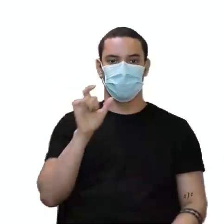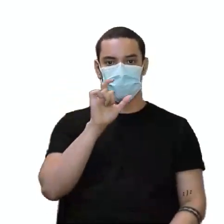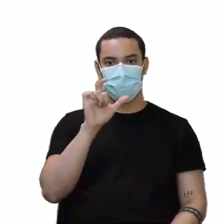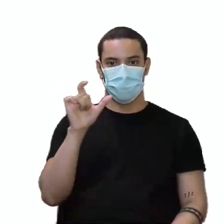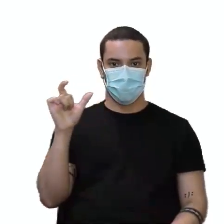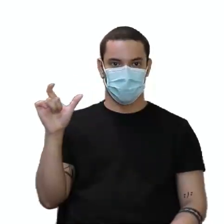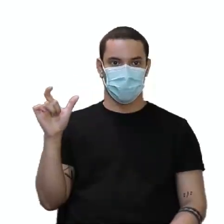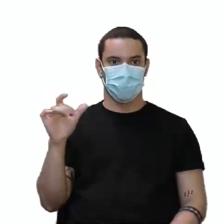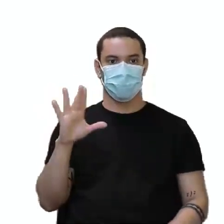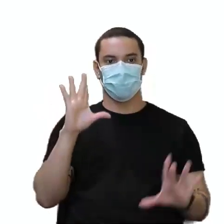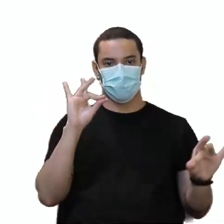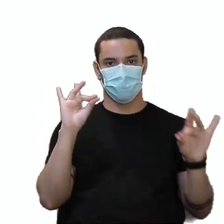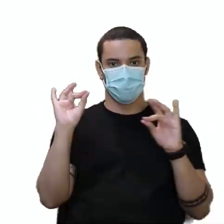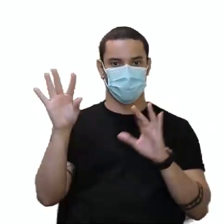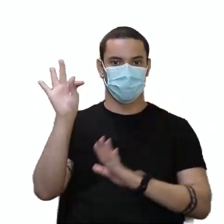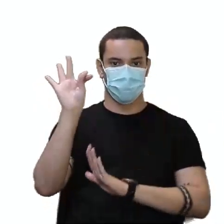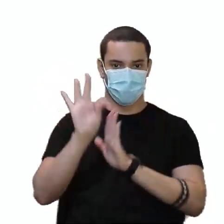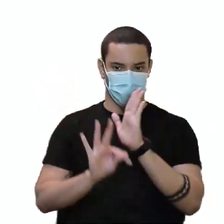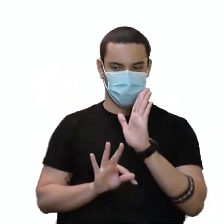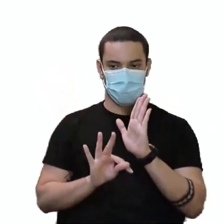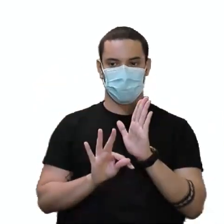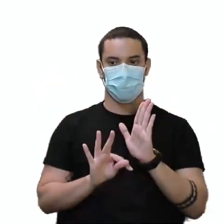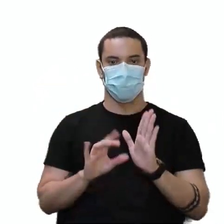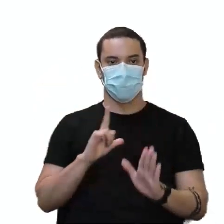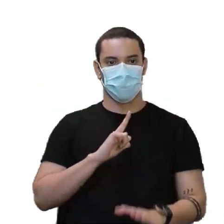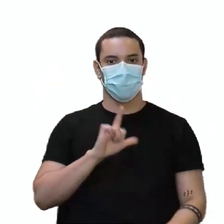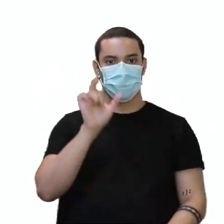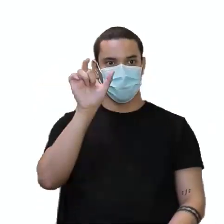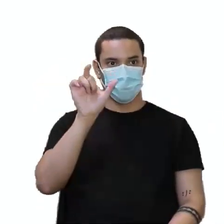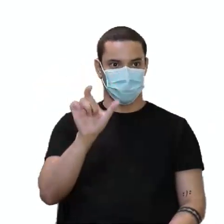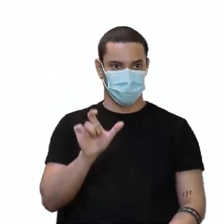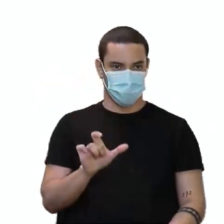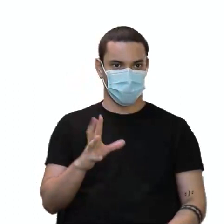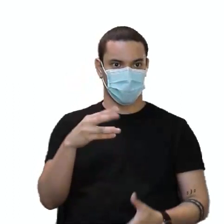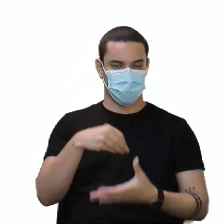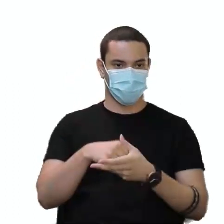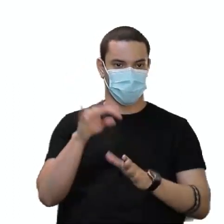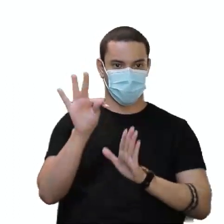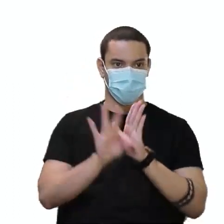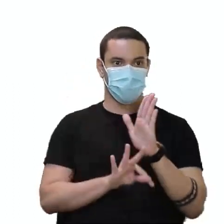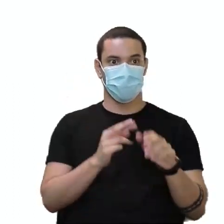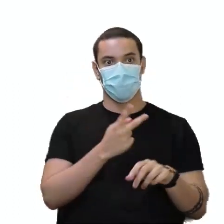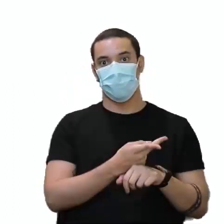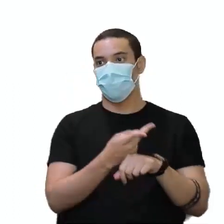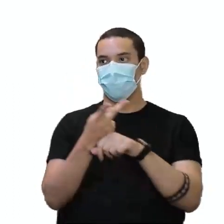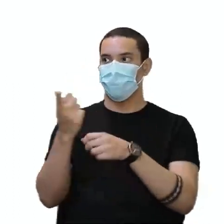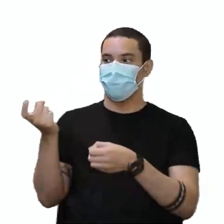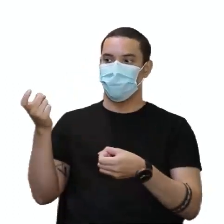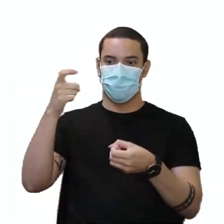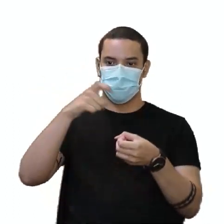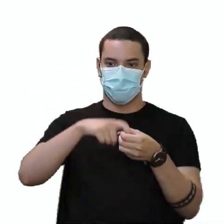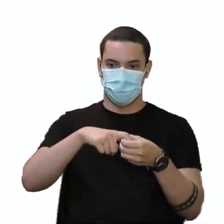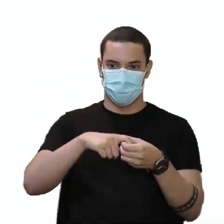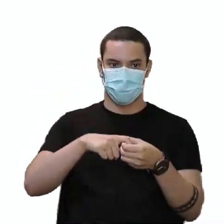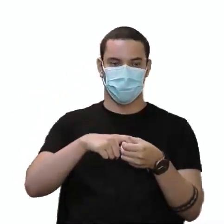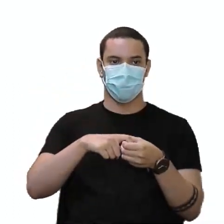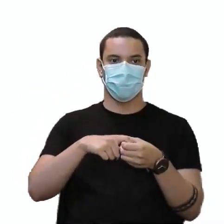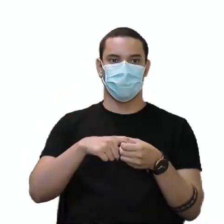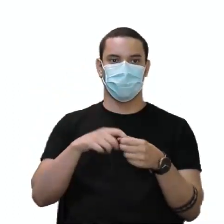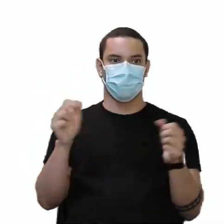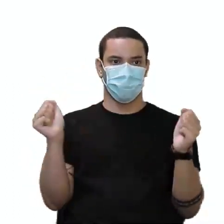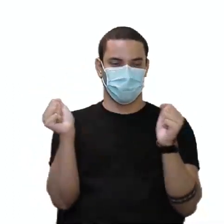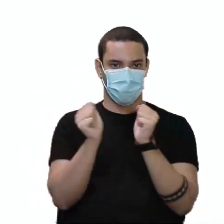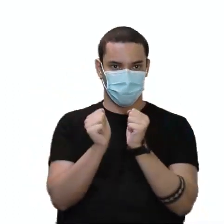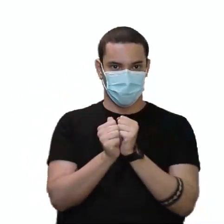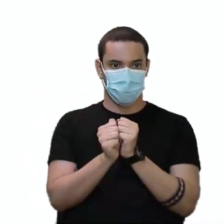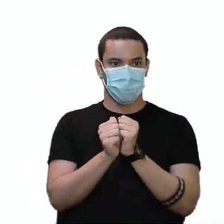palavras retiradas do texto, tá bom? E aí são palavras retiradas do texto, era só ir lá no texto e colocar